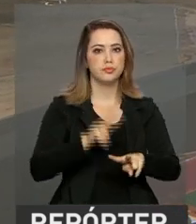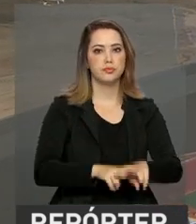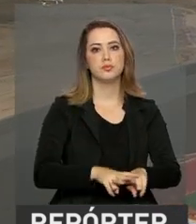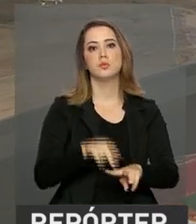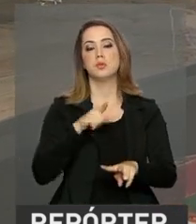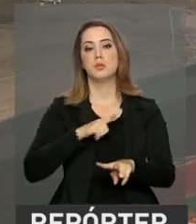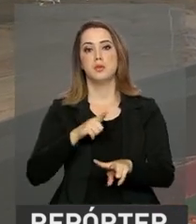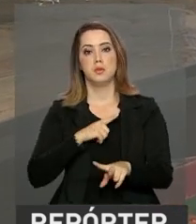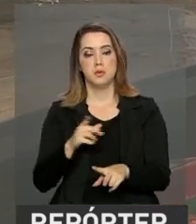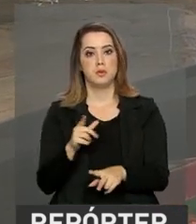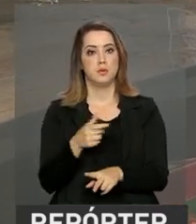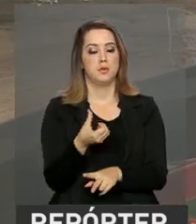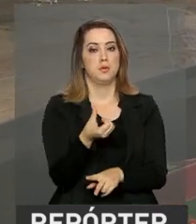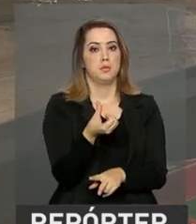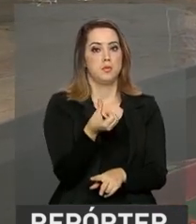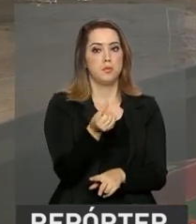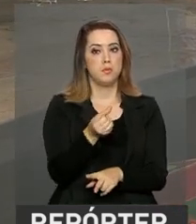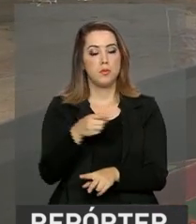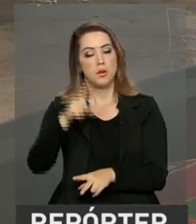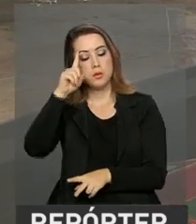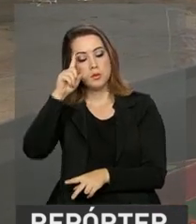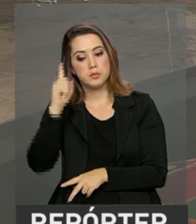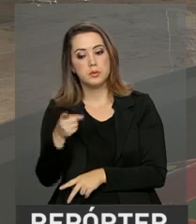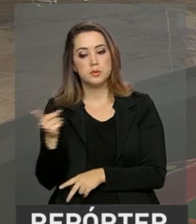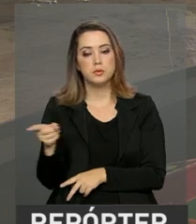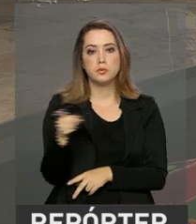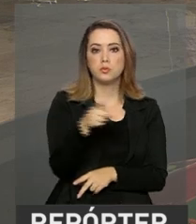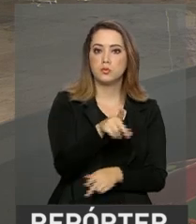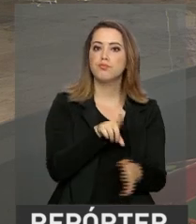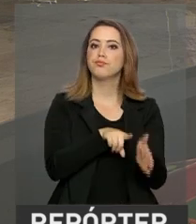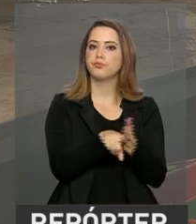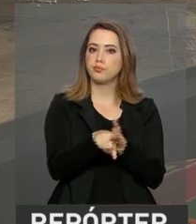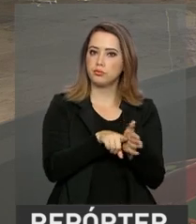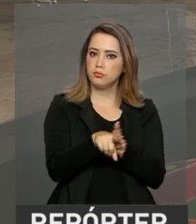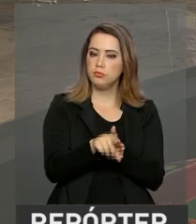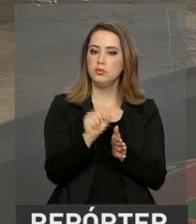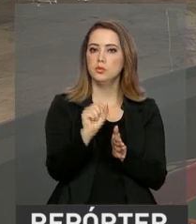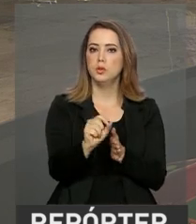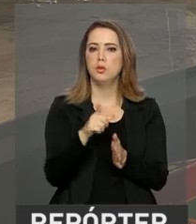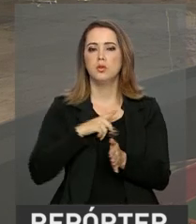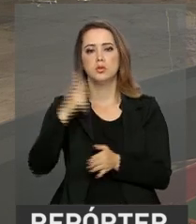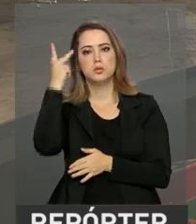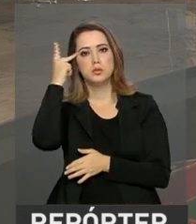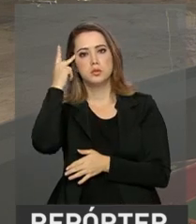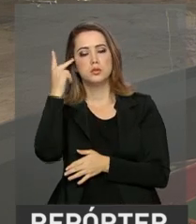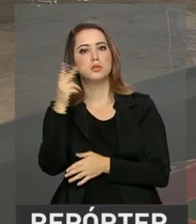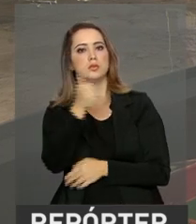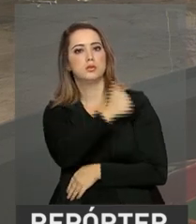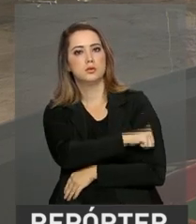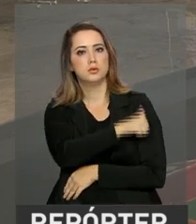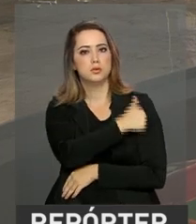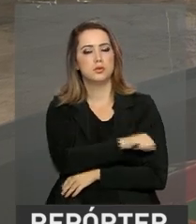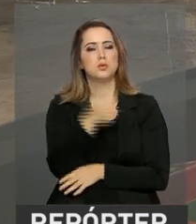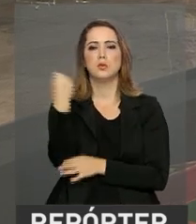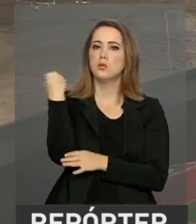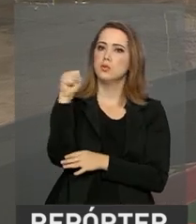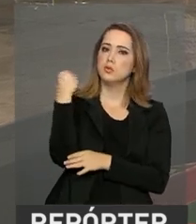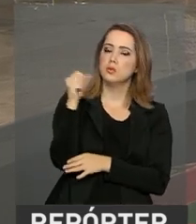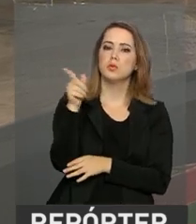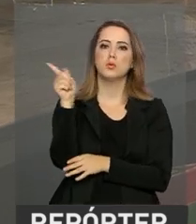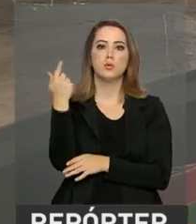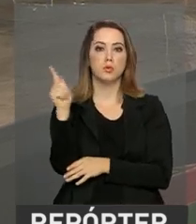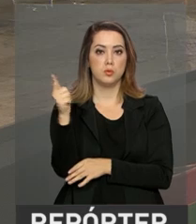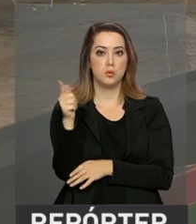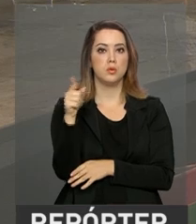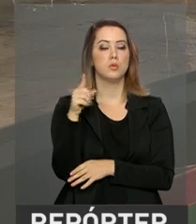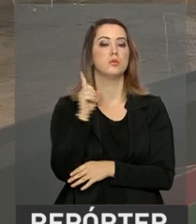prisão temporária e 6 conduções coercitivas. Esses mandados, eles ocorrem nos estados de São Paulo, Rio de Janeiro, Rio Grande do Sul, Goiás,